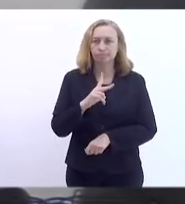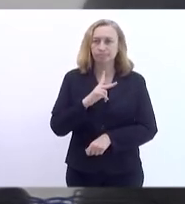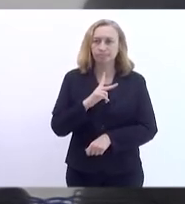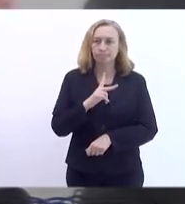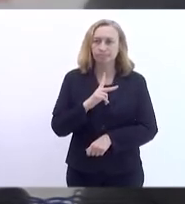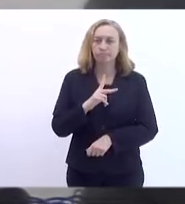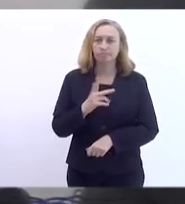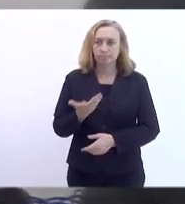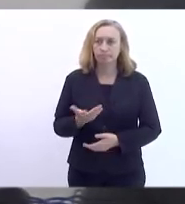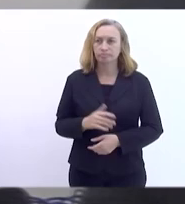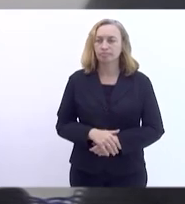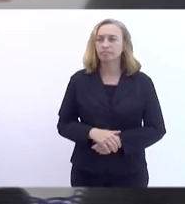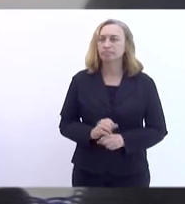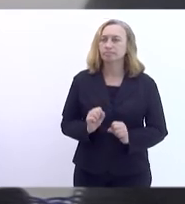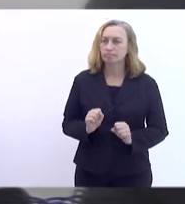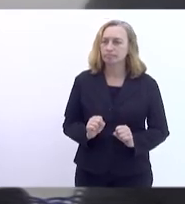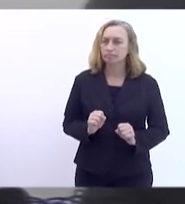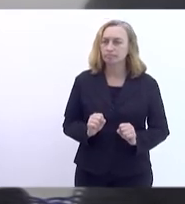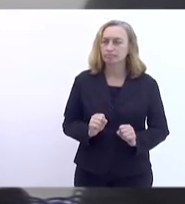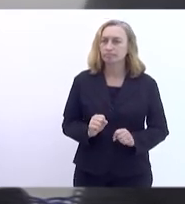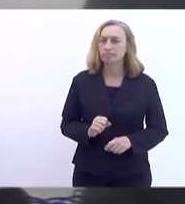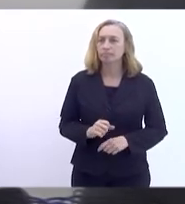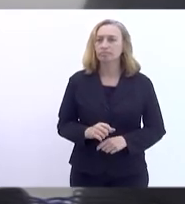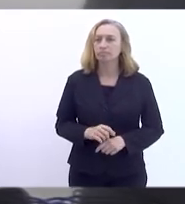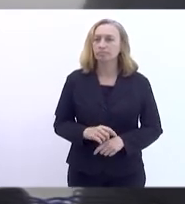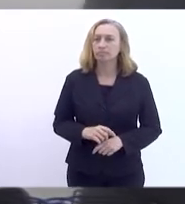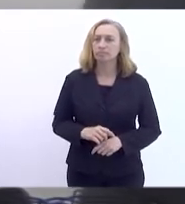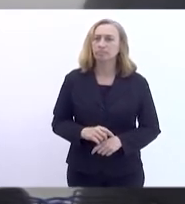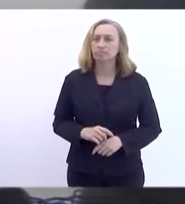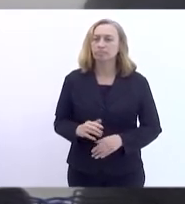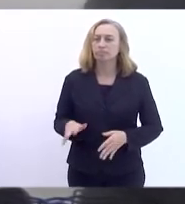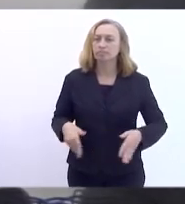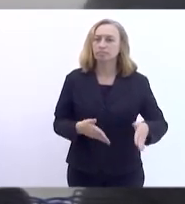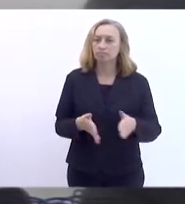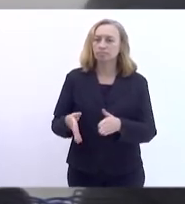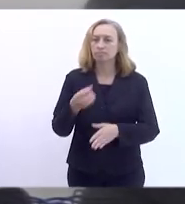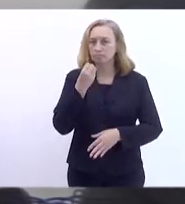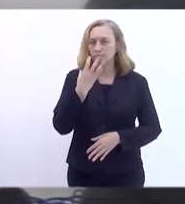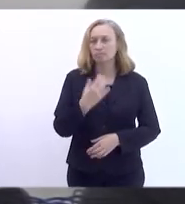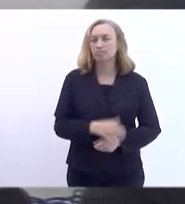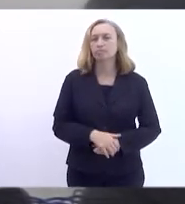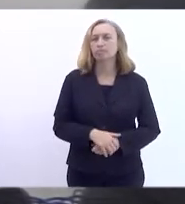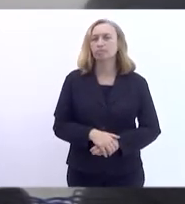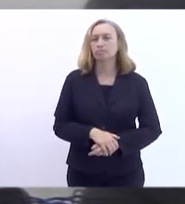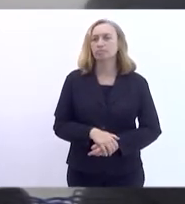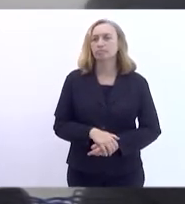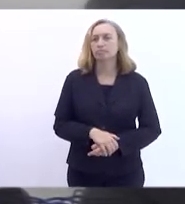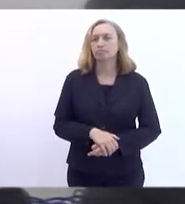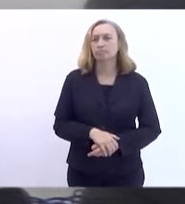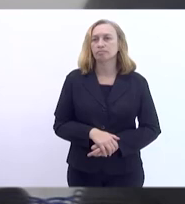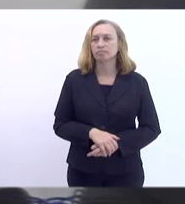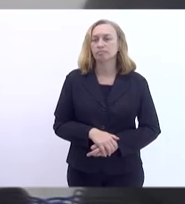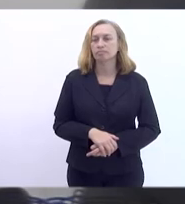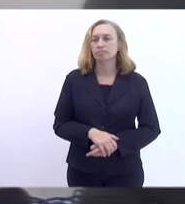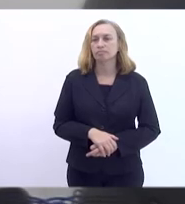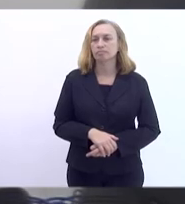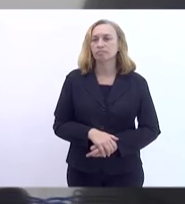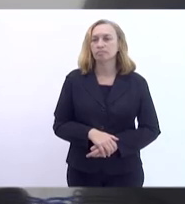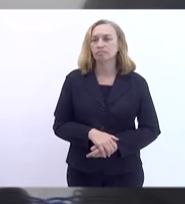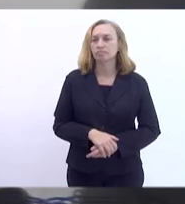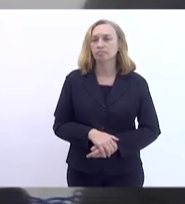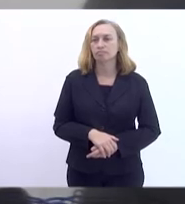uma câmara de arbitragem que talvez seja um bom um bom caminho Talvez seja